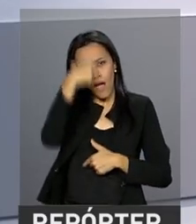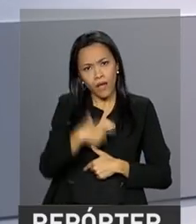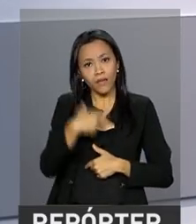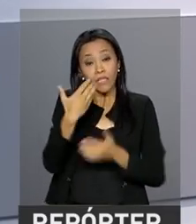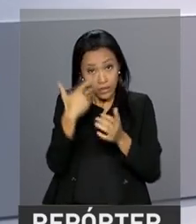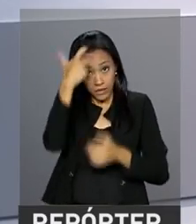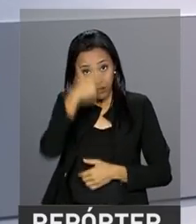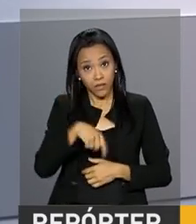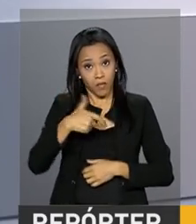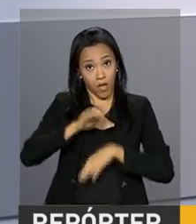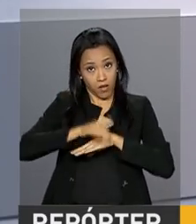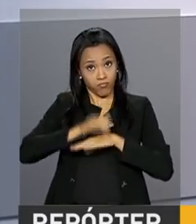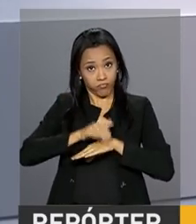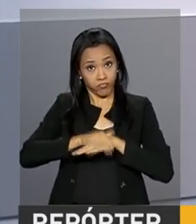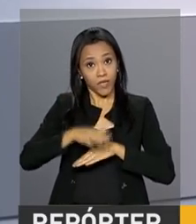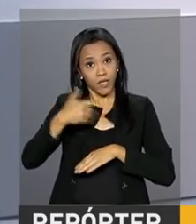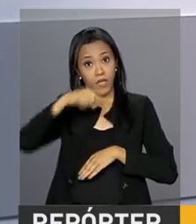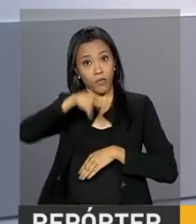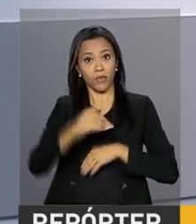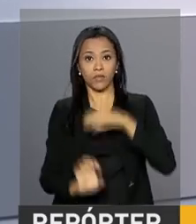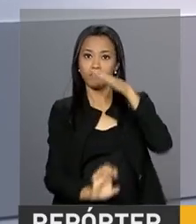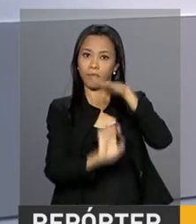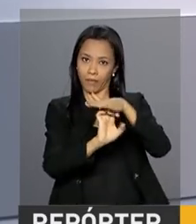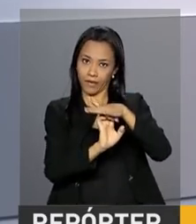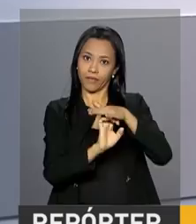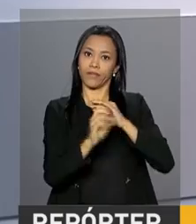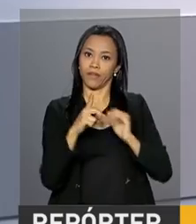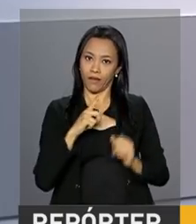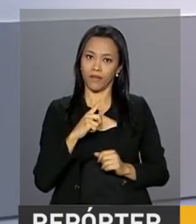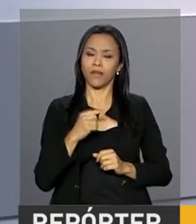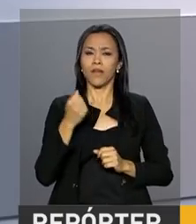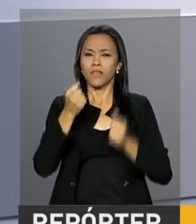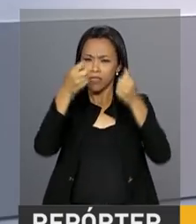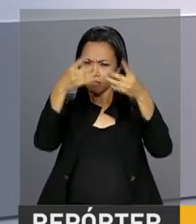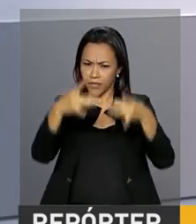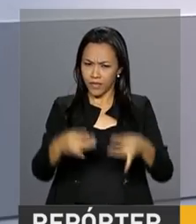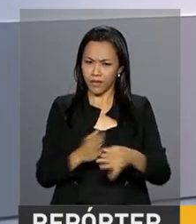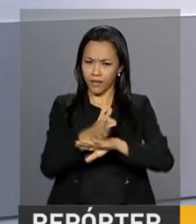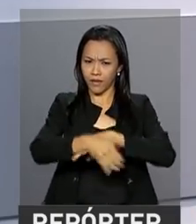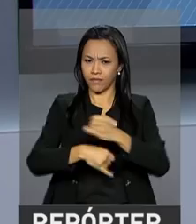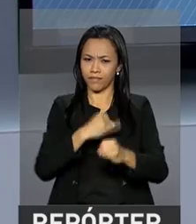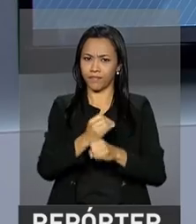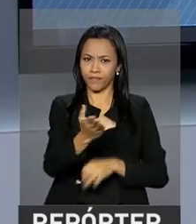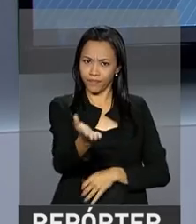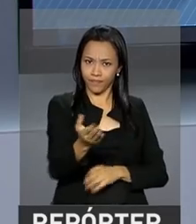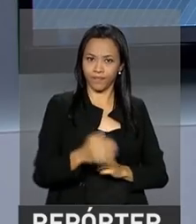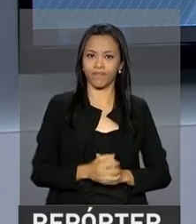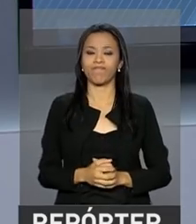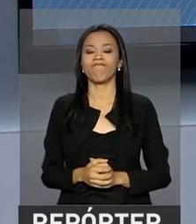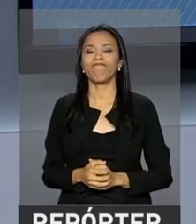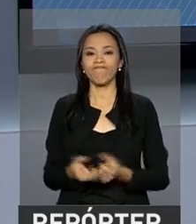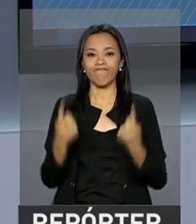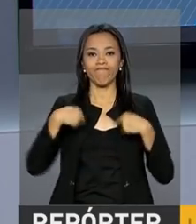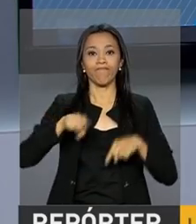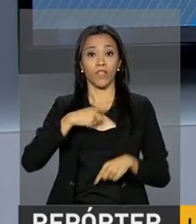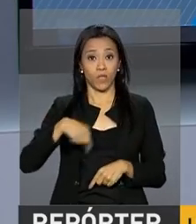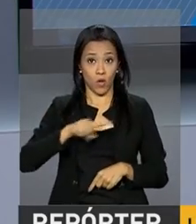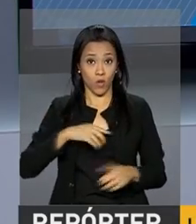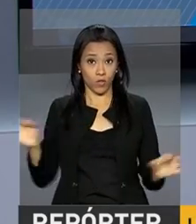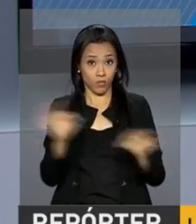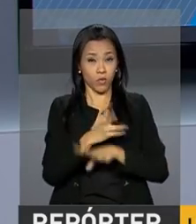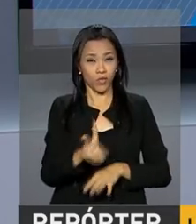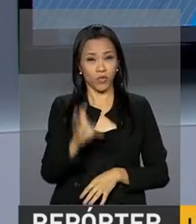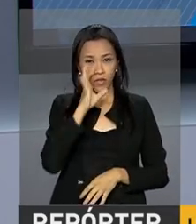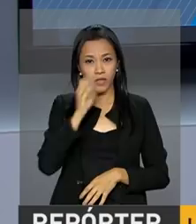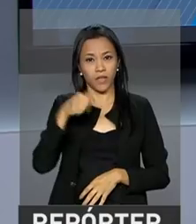pequeno empresário. Mais informações e a programação completa na internet, na página do Sebrae. A gente fica por aqui, continue